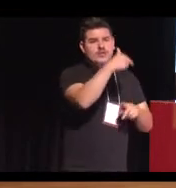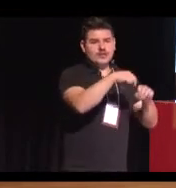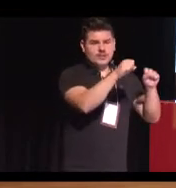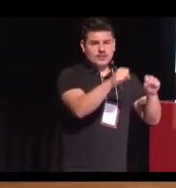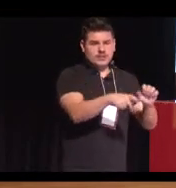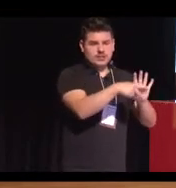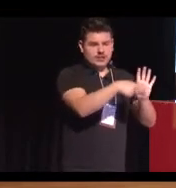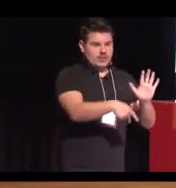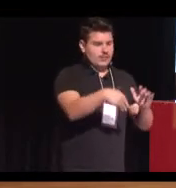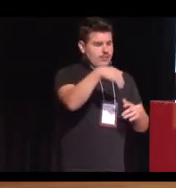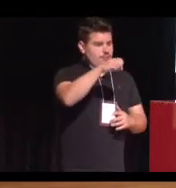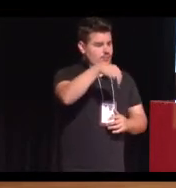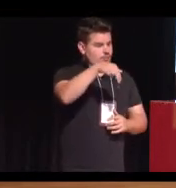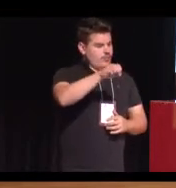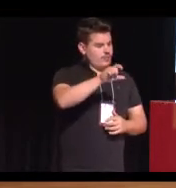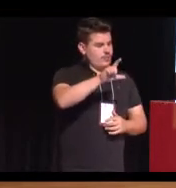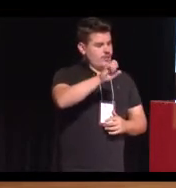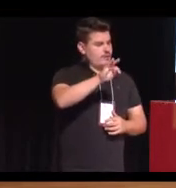aquele monolito,